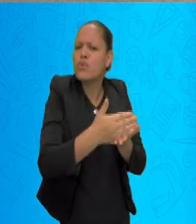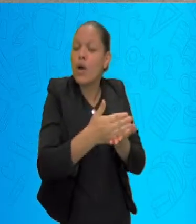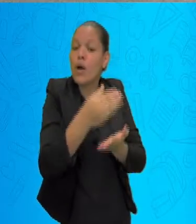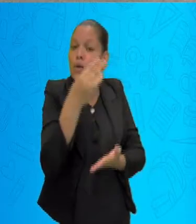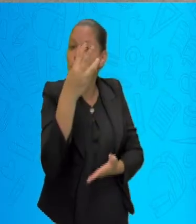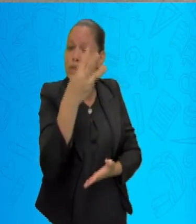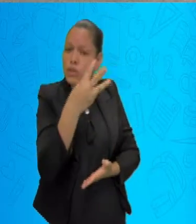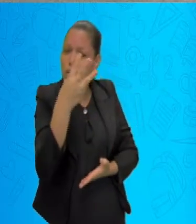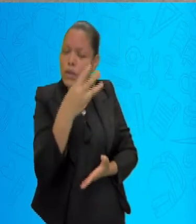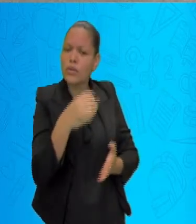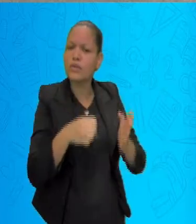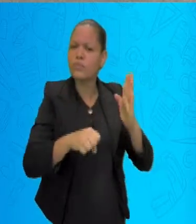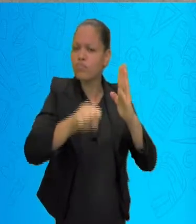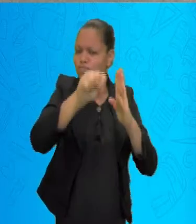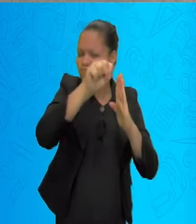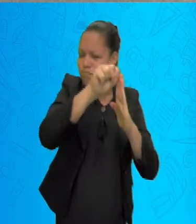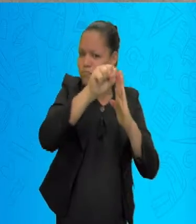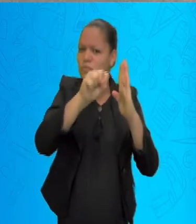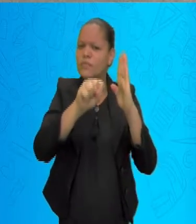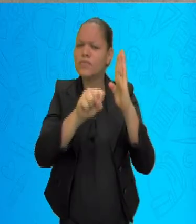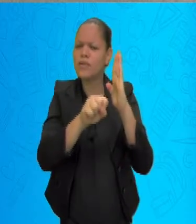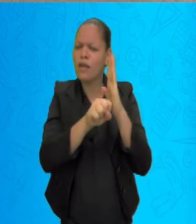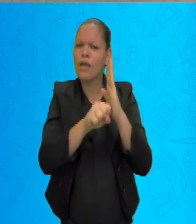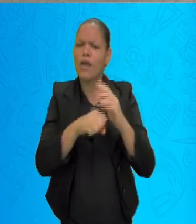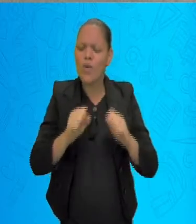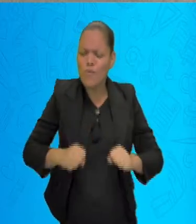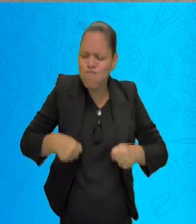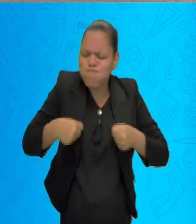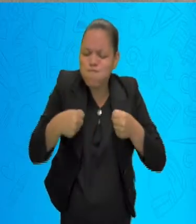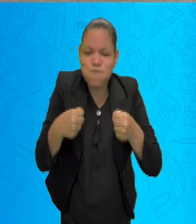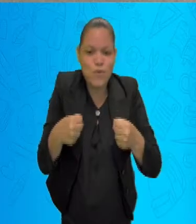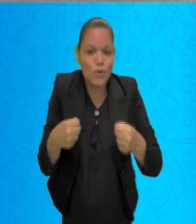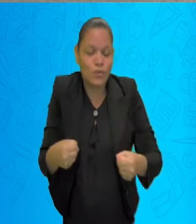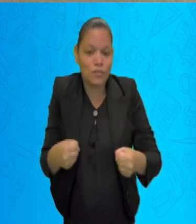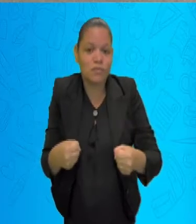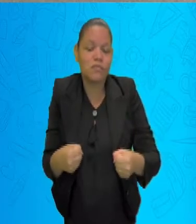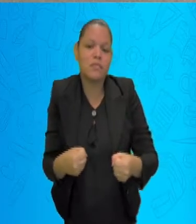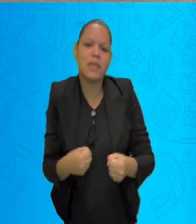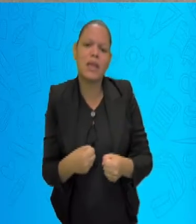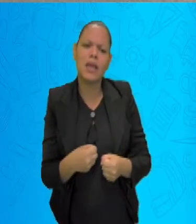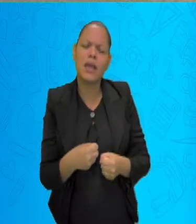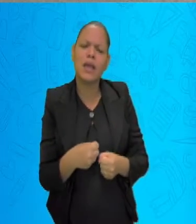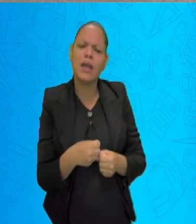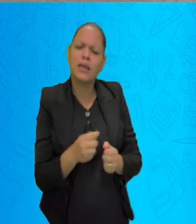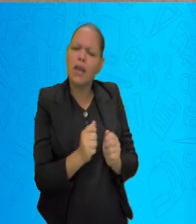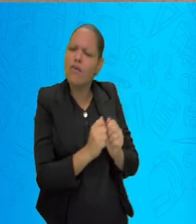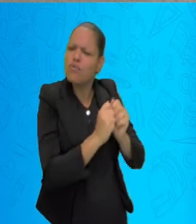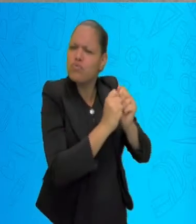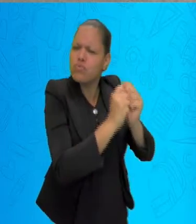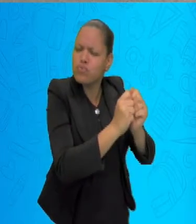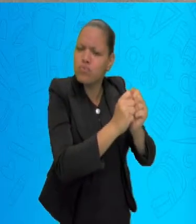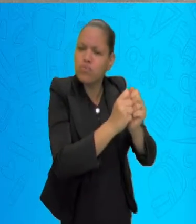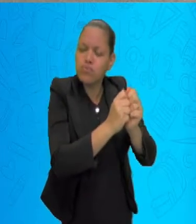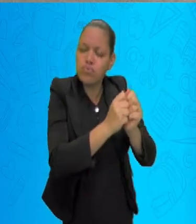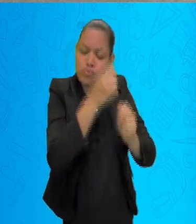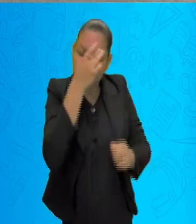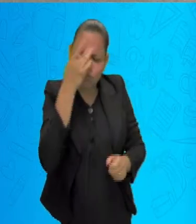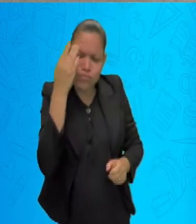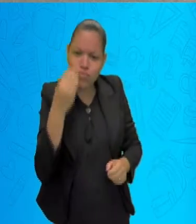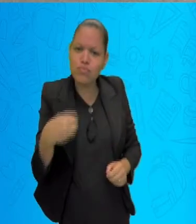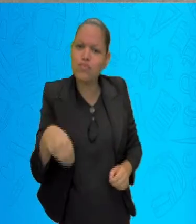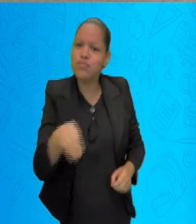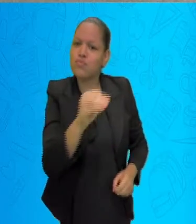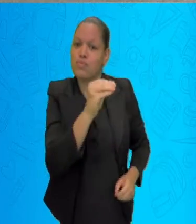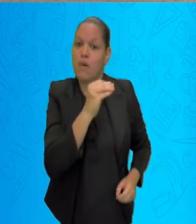sob domínio dos espanhóis. Foi somente no início do século XIX que